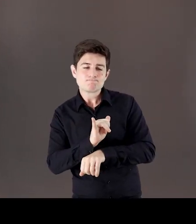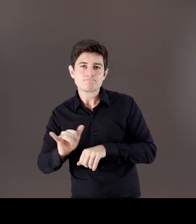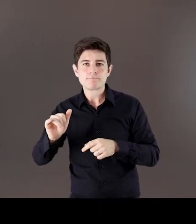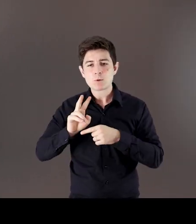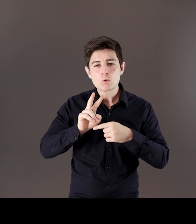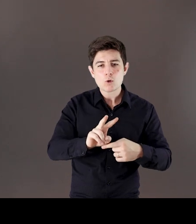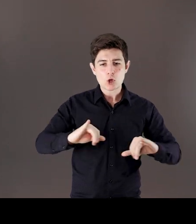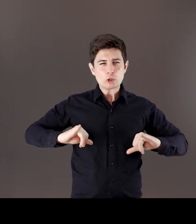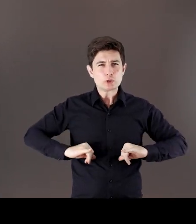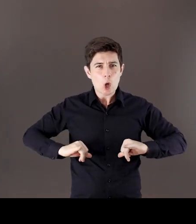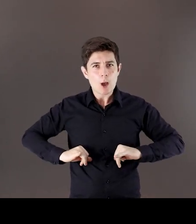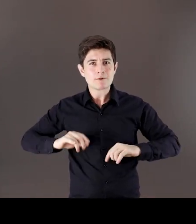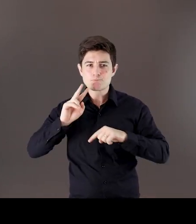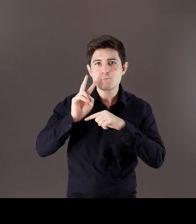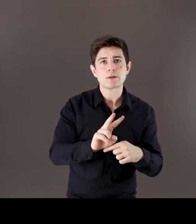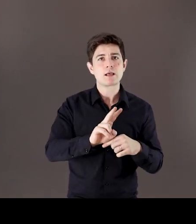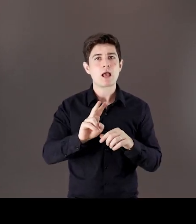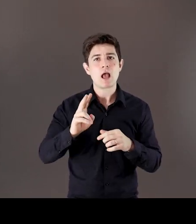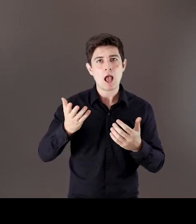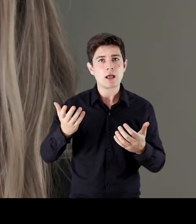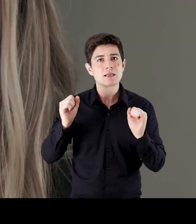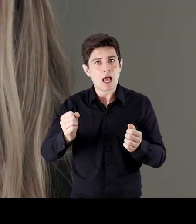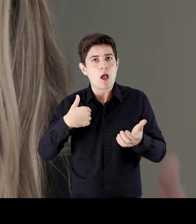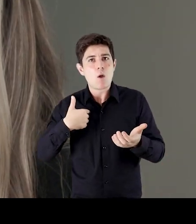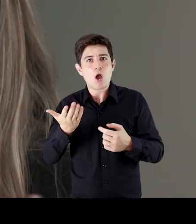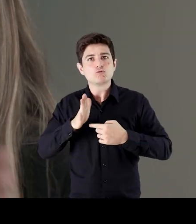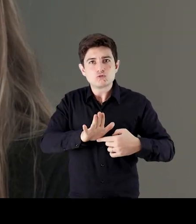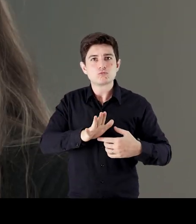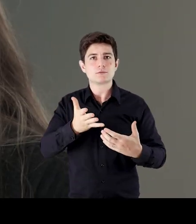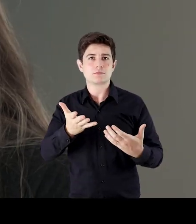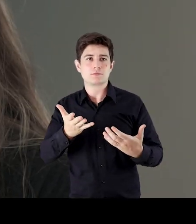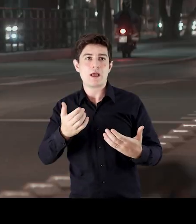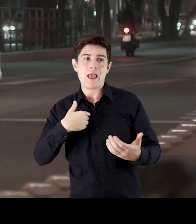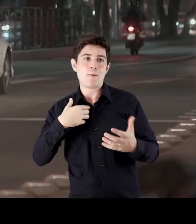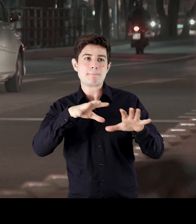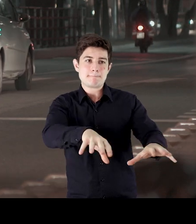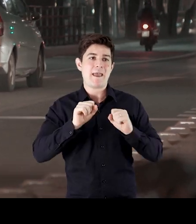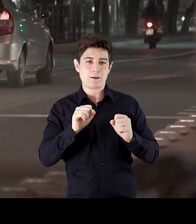esse sofrimento. Eu não posso passar por você, mas eu posso passar com você.